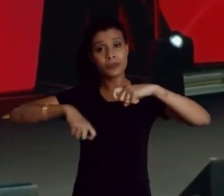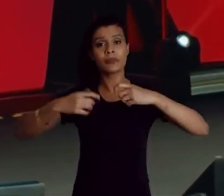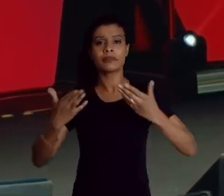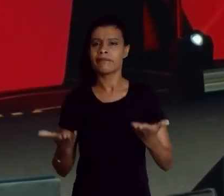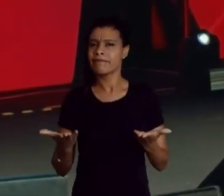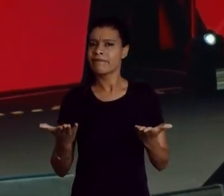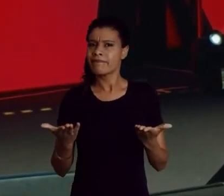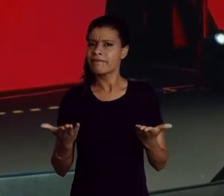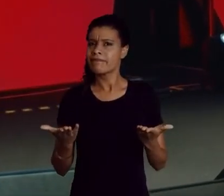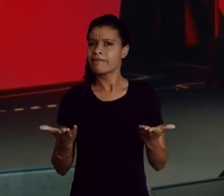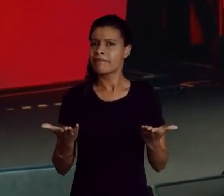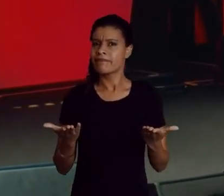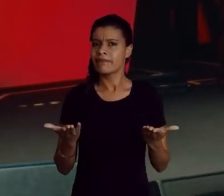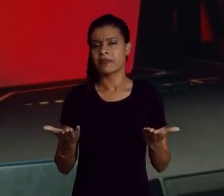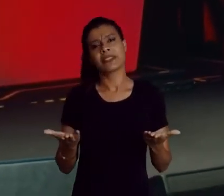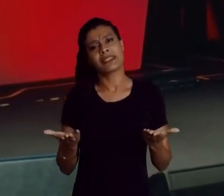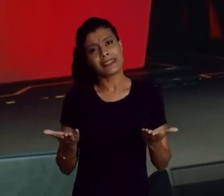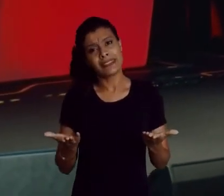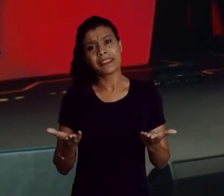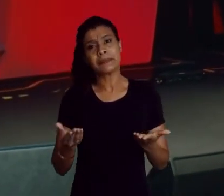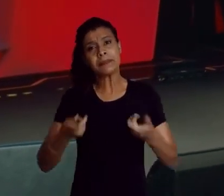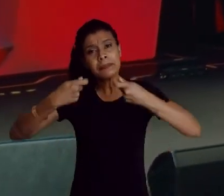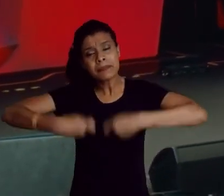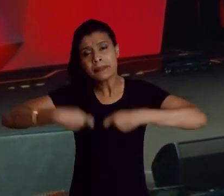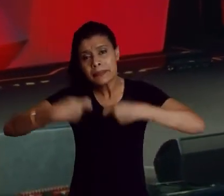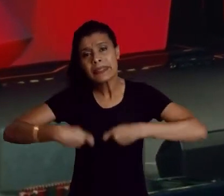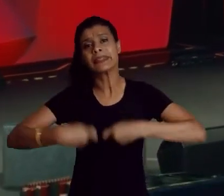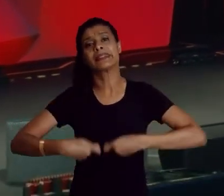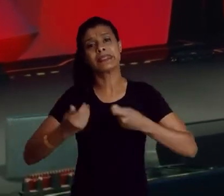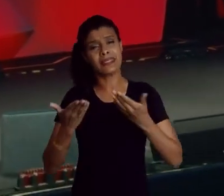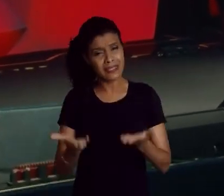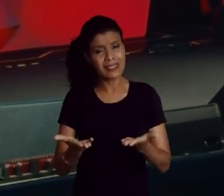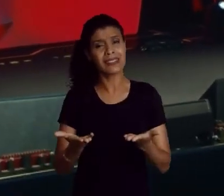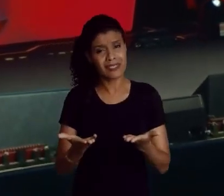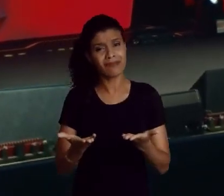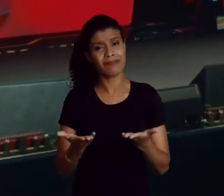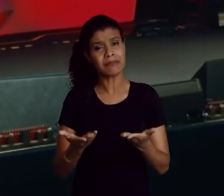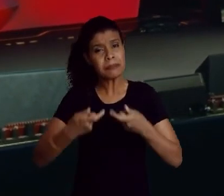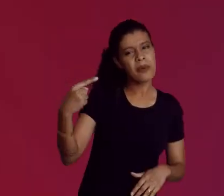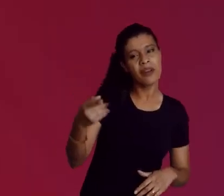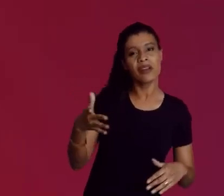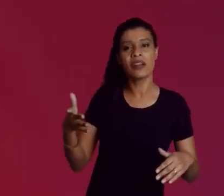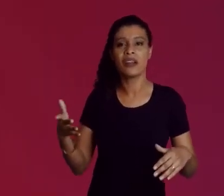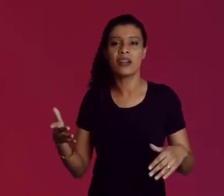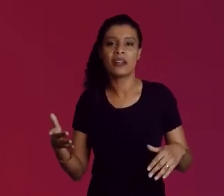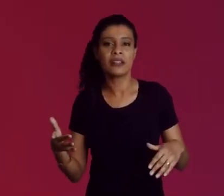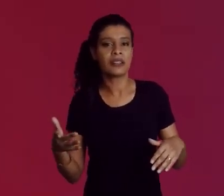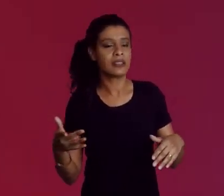Ô, gente, esse negócio não pode faltar no casamento. E detalhe, sexualidade só